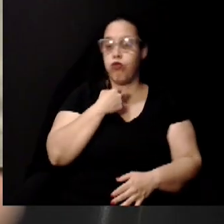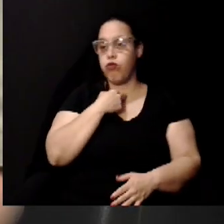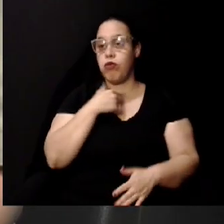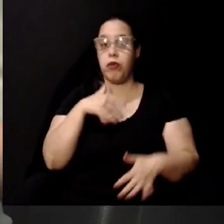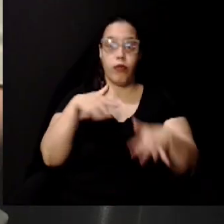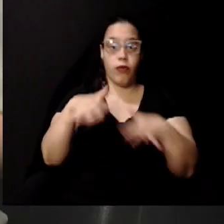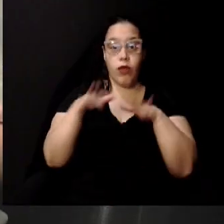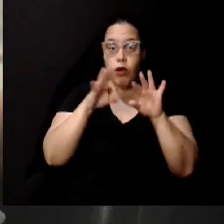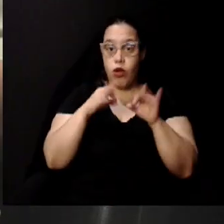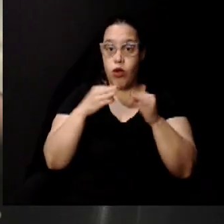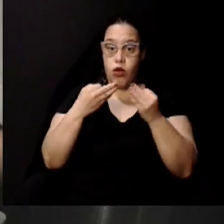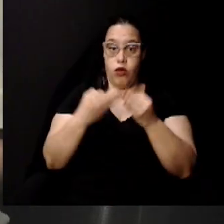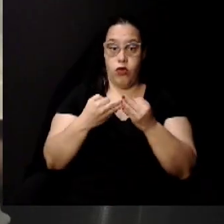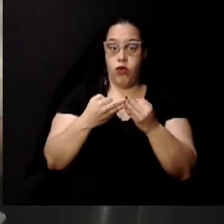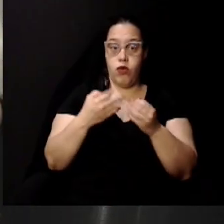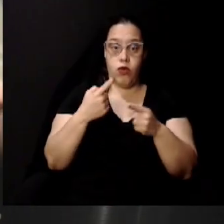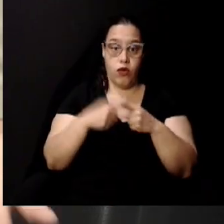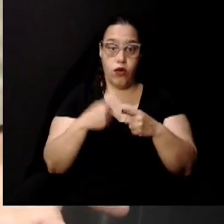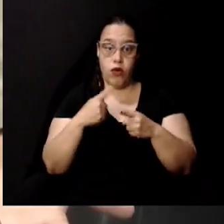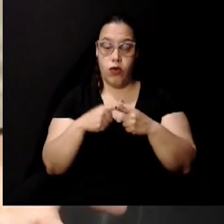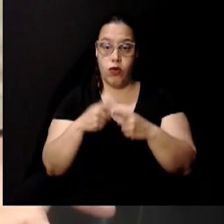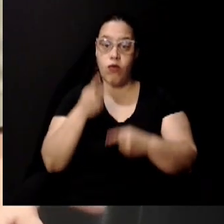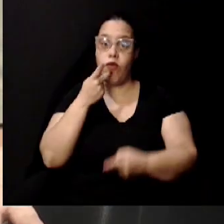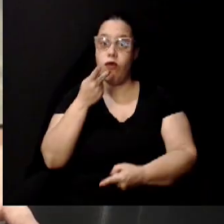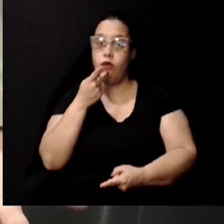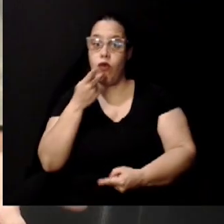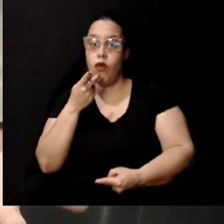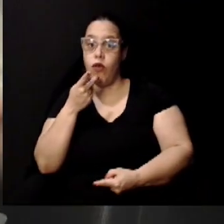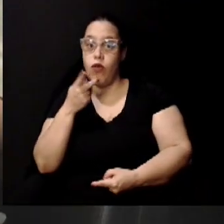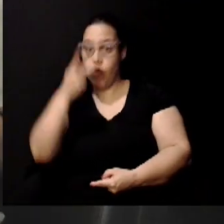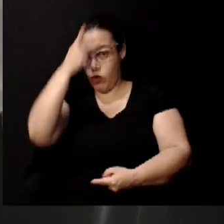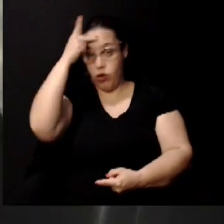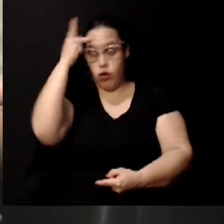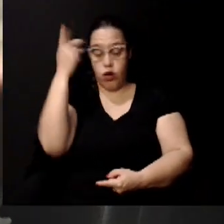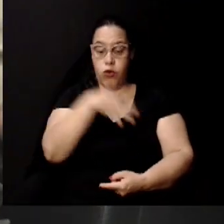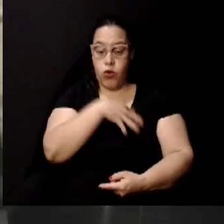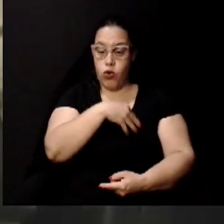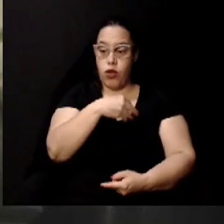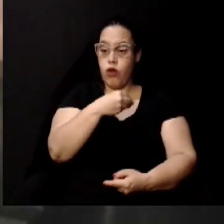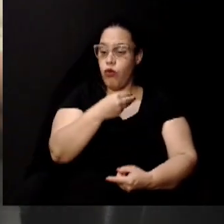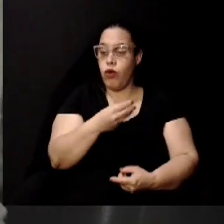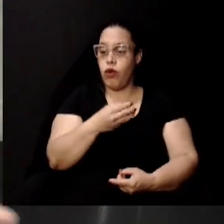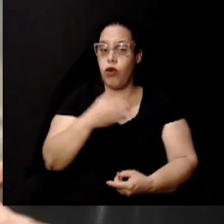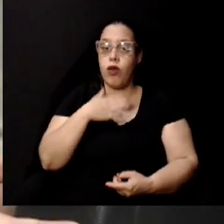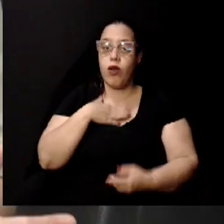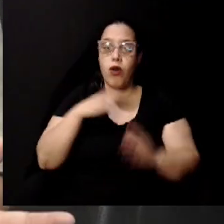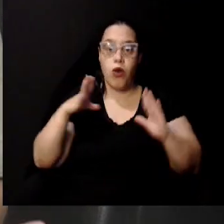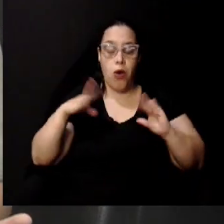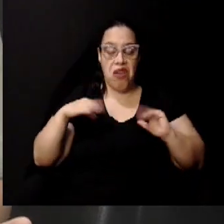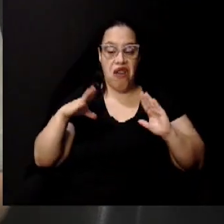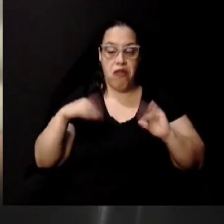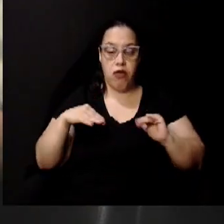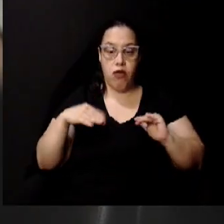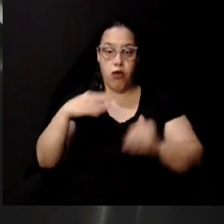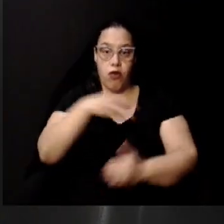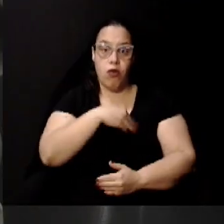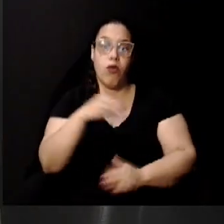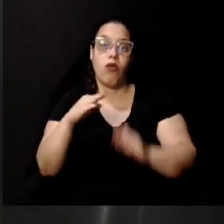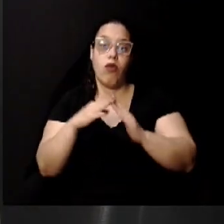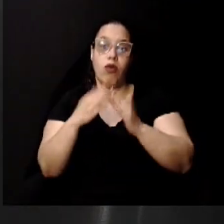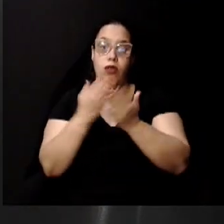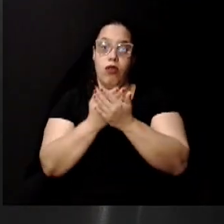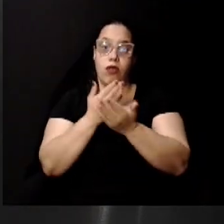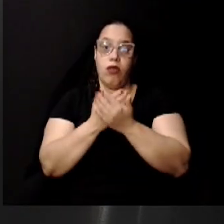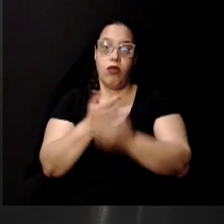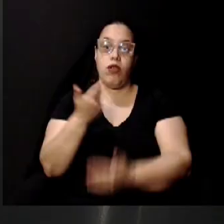família, porque muita gente fala, não, pessoas que têm filhos, né, quer dizer, minha folga cai no dia que meus filhos estão na escola, eu não tenho nem a